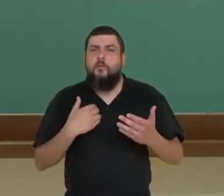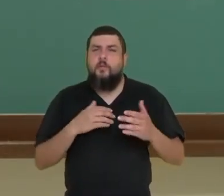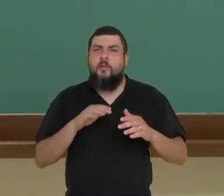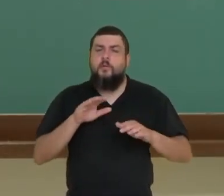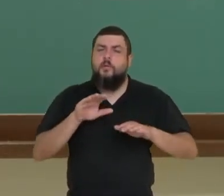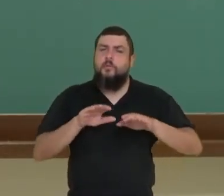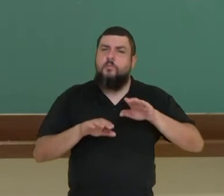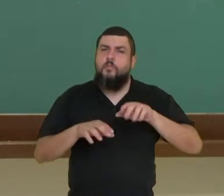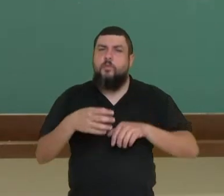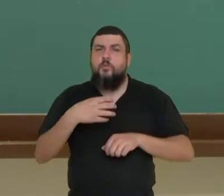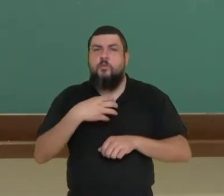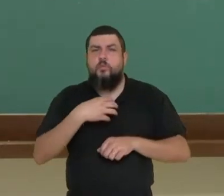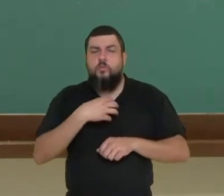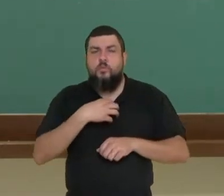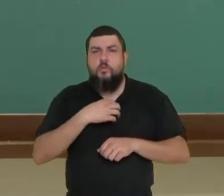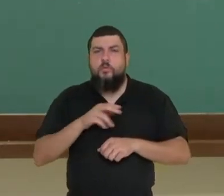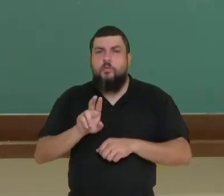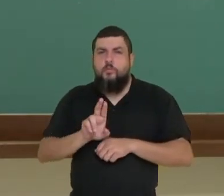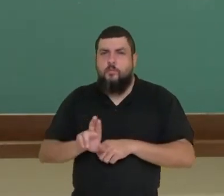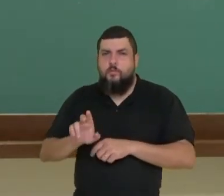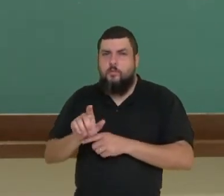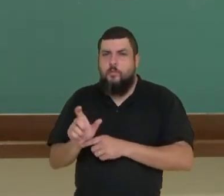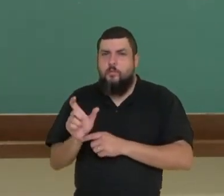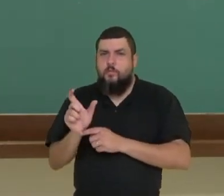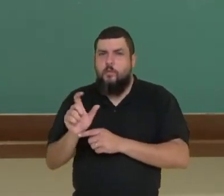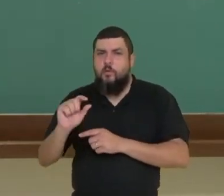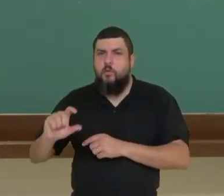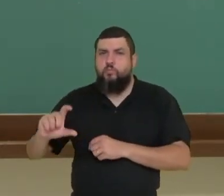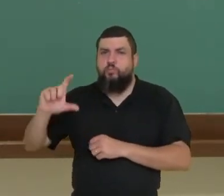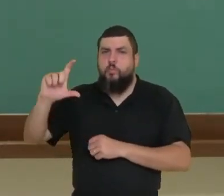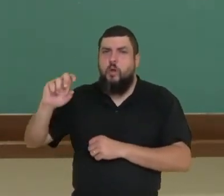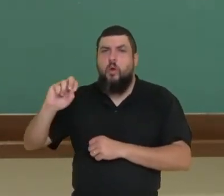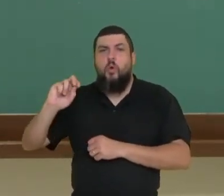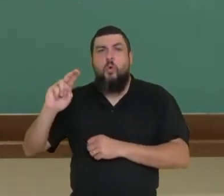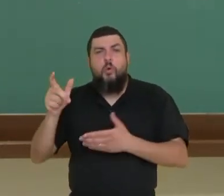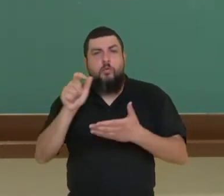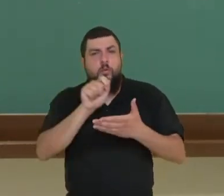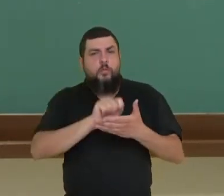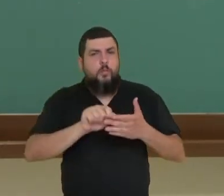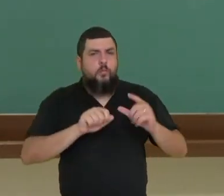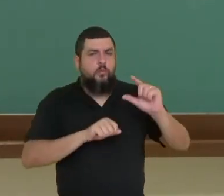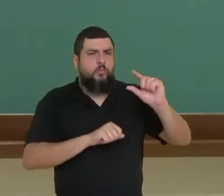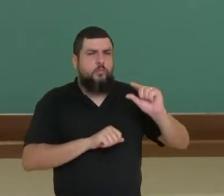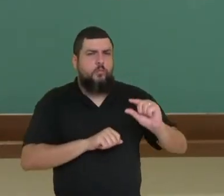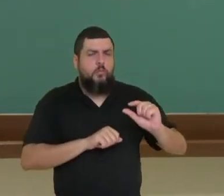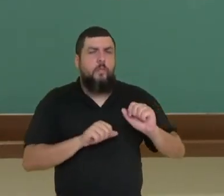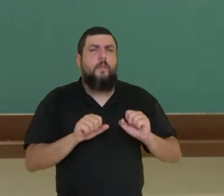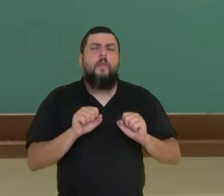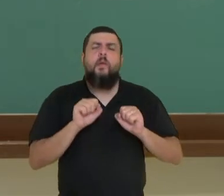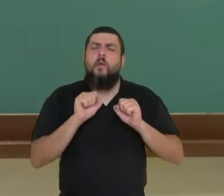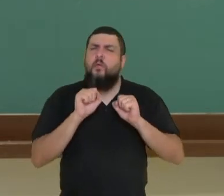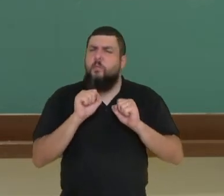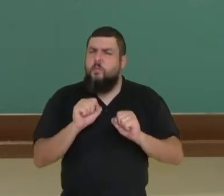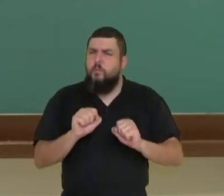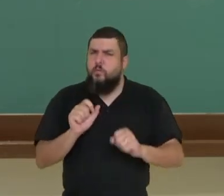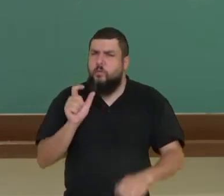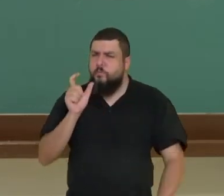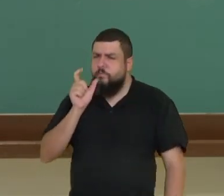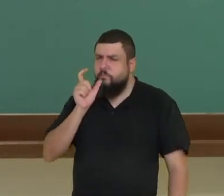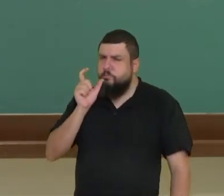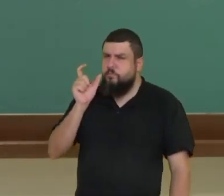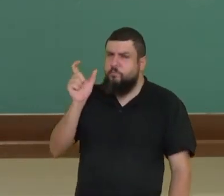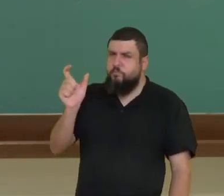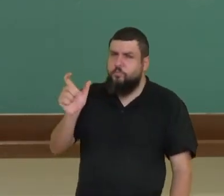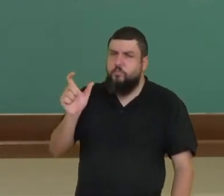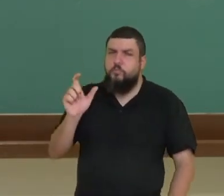você utilizar o aumentativo ou o diminutivo, ele pode atribuir aí sentidos diferentes dentro